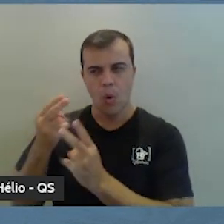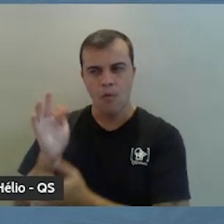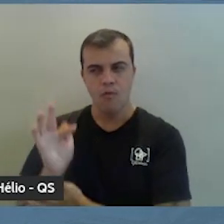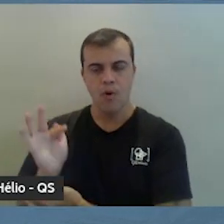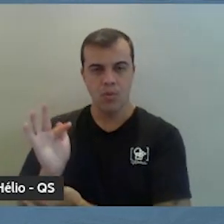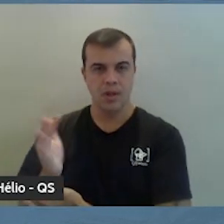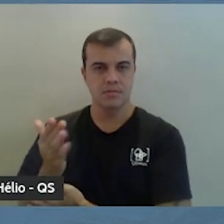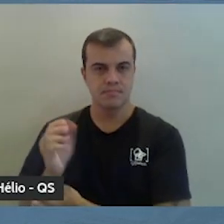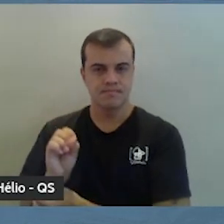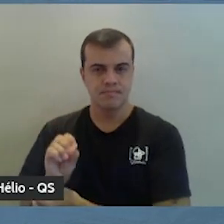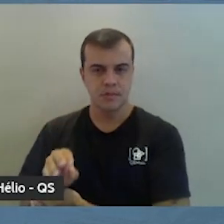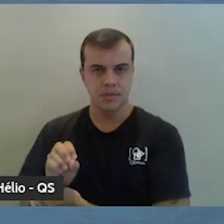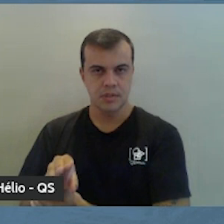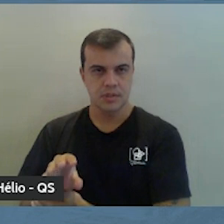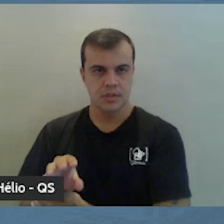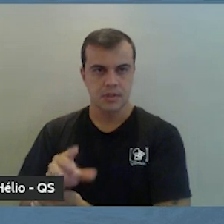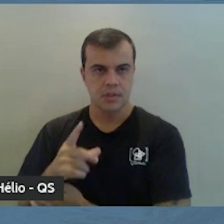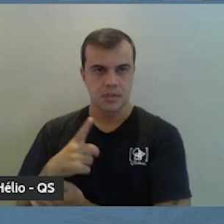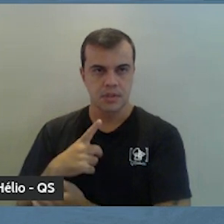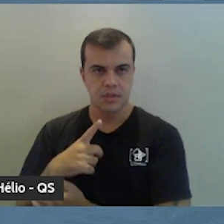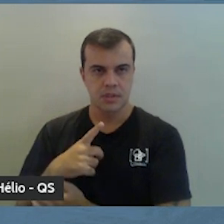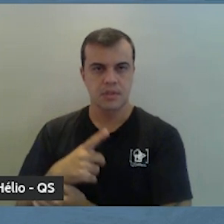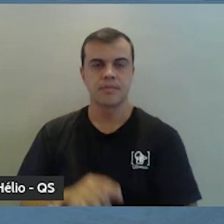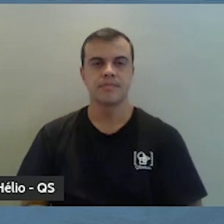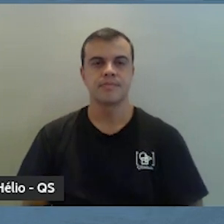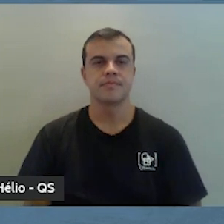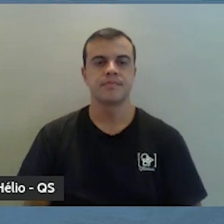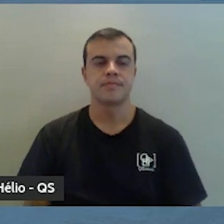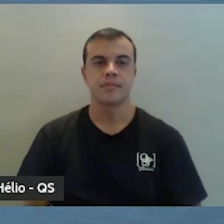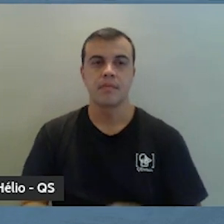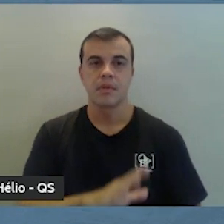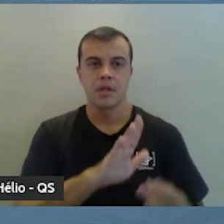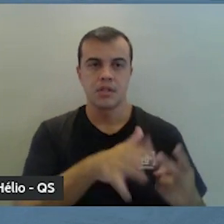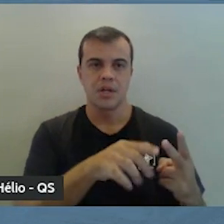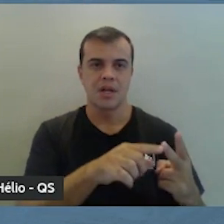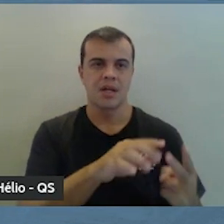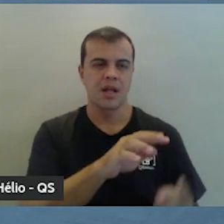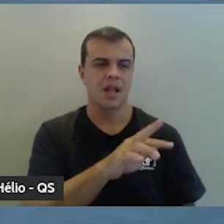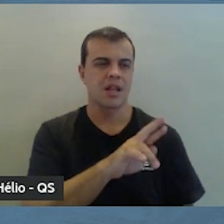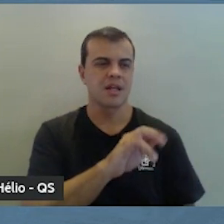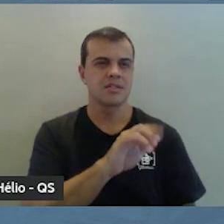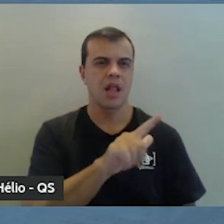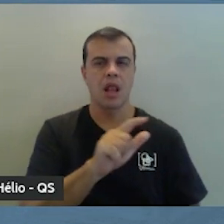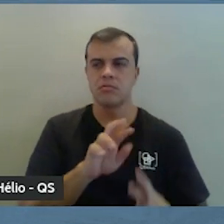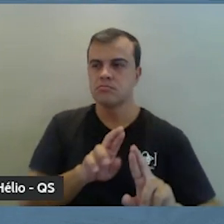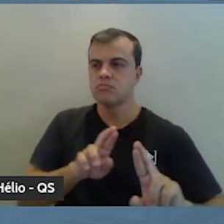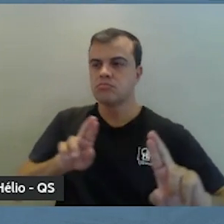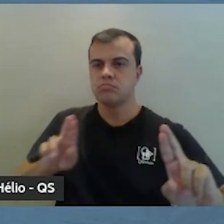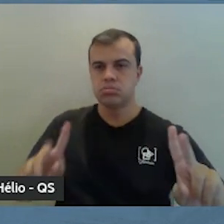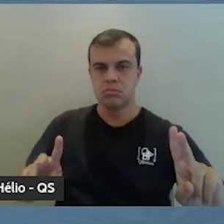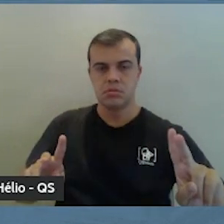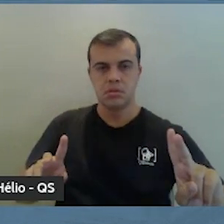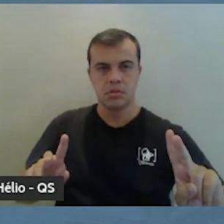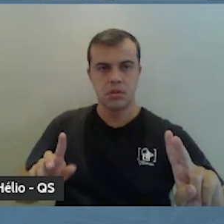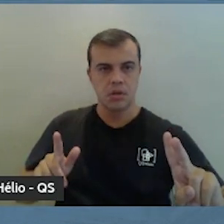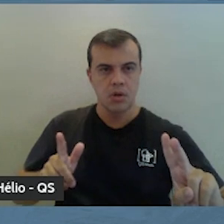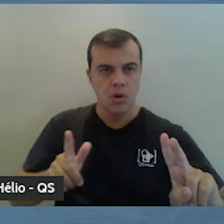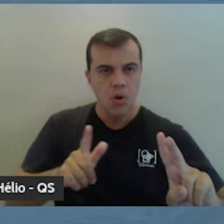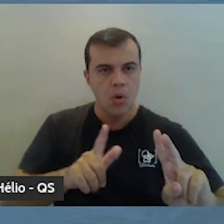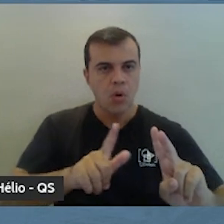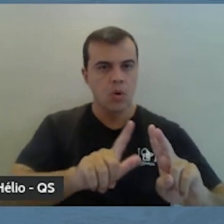academia. Clássica não, com as tradições da academia. Já a Tarsila é o extremo de outra